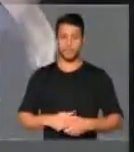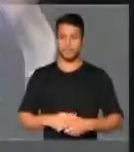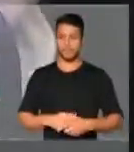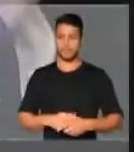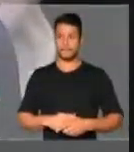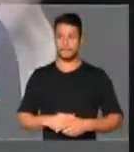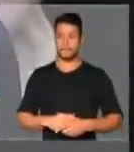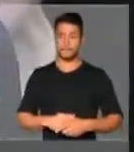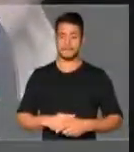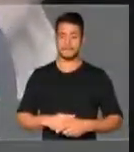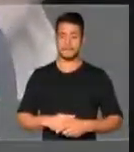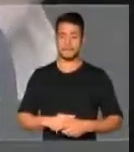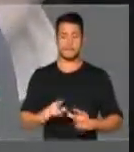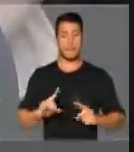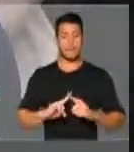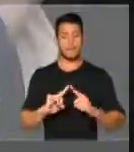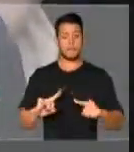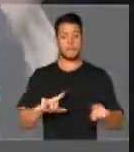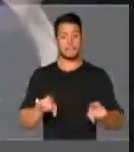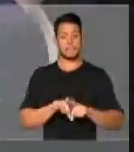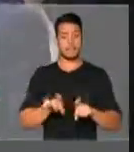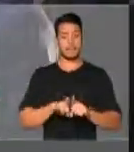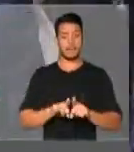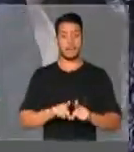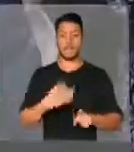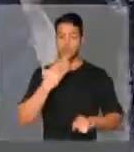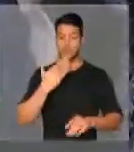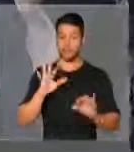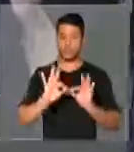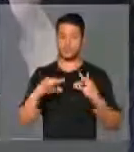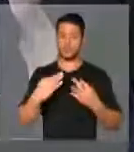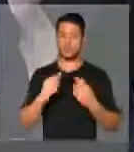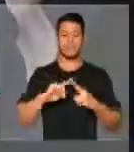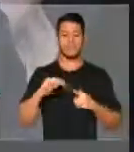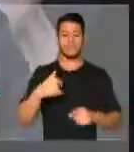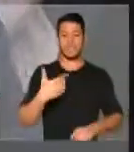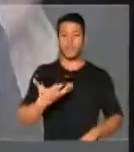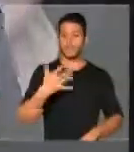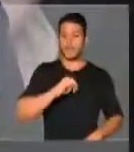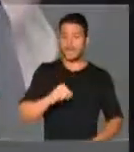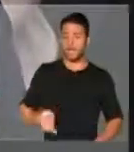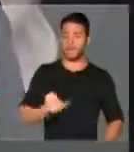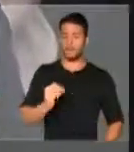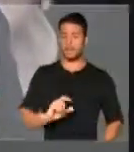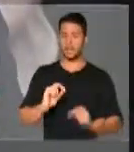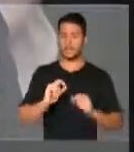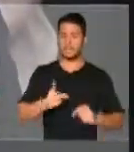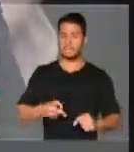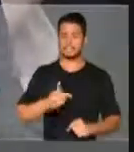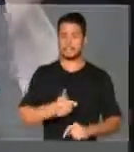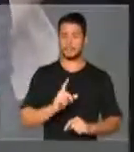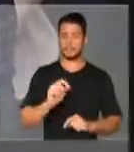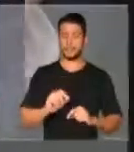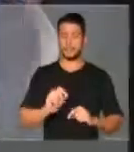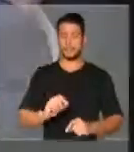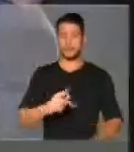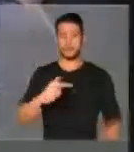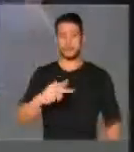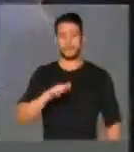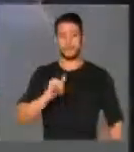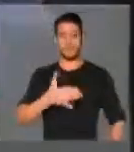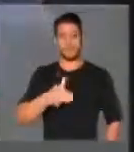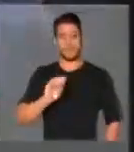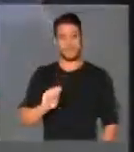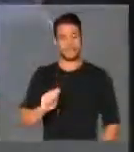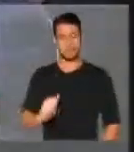só dos autistas, mas também dos seus familiares. Mas eu quero falar aqui em todas as oportunidades da